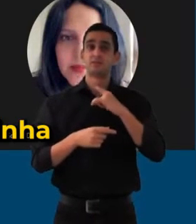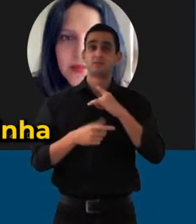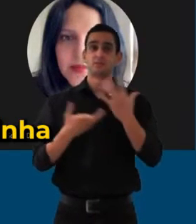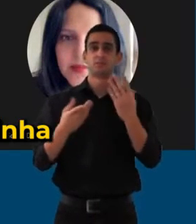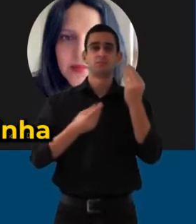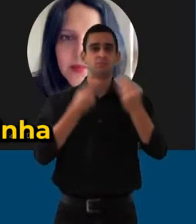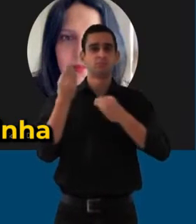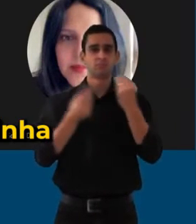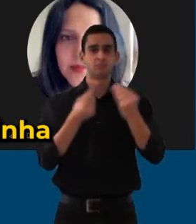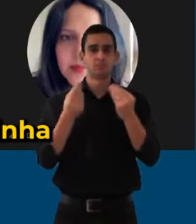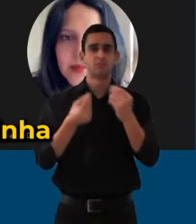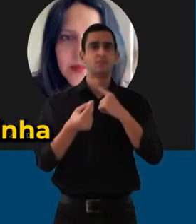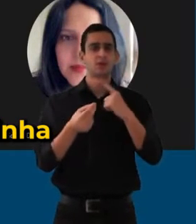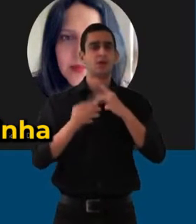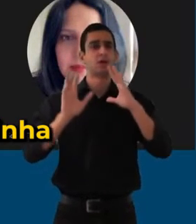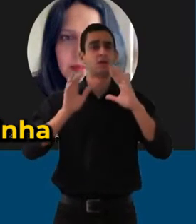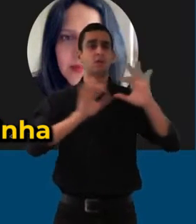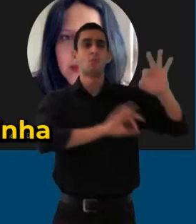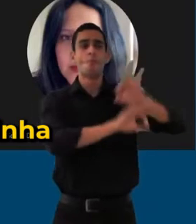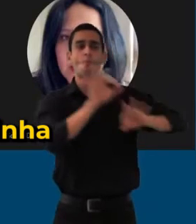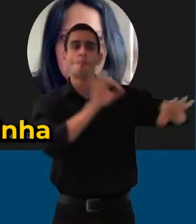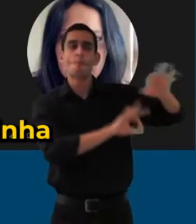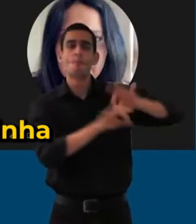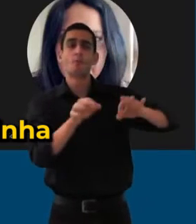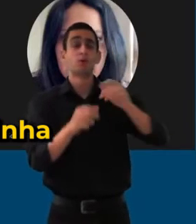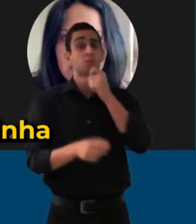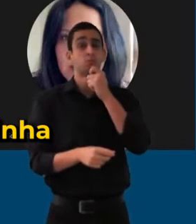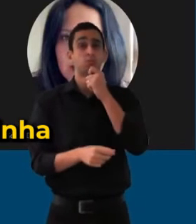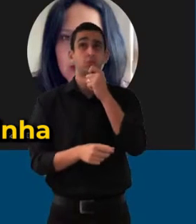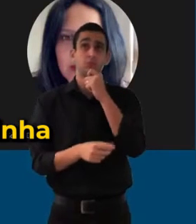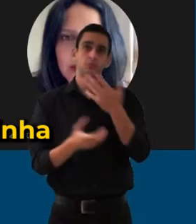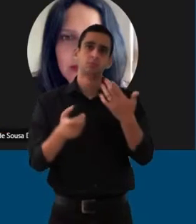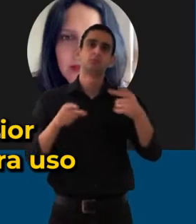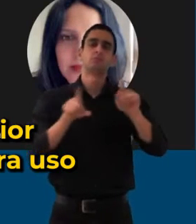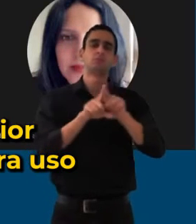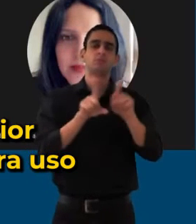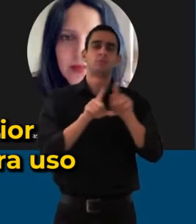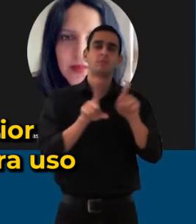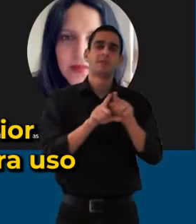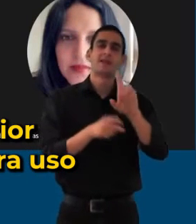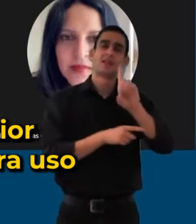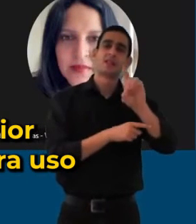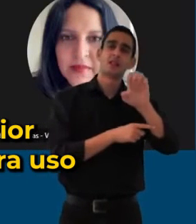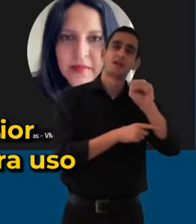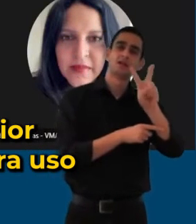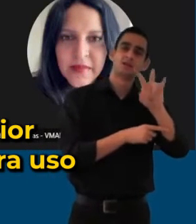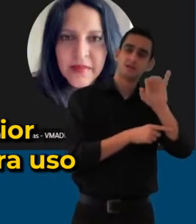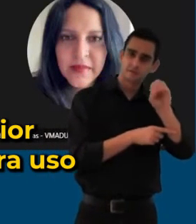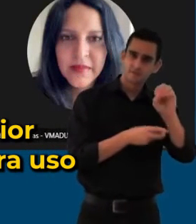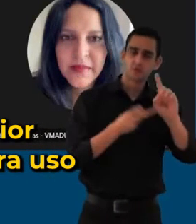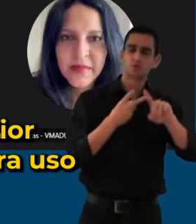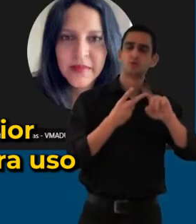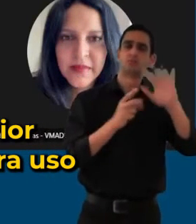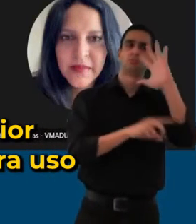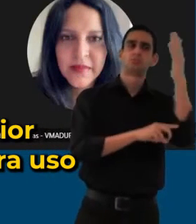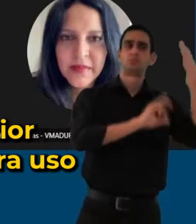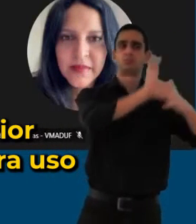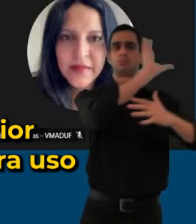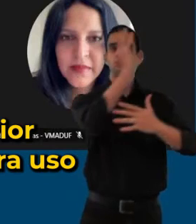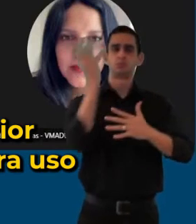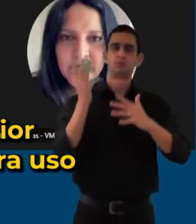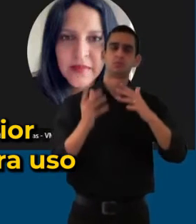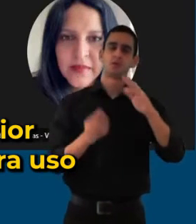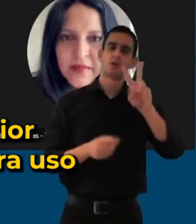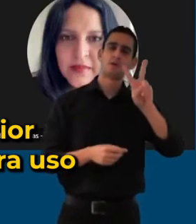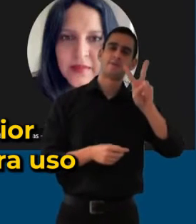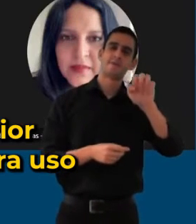sequer adequadamente preparada, ou seja, não tinha desvio de águas superficiais, a remoção da cobertura vegetal e posterior